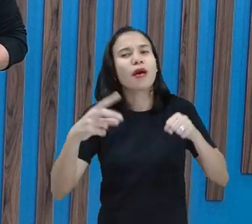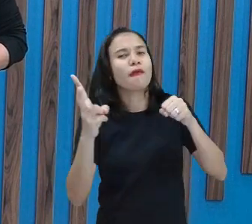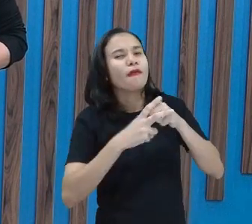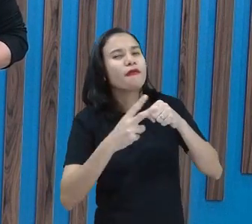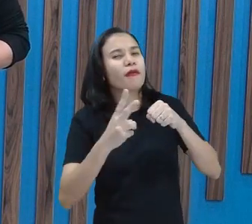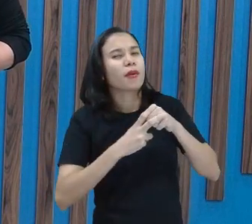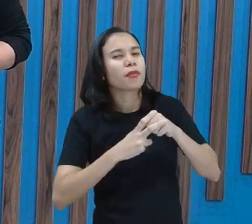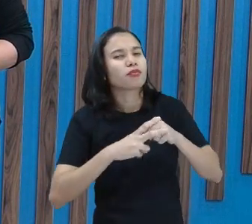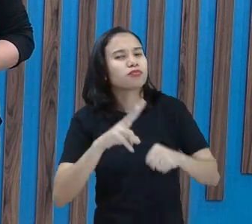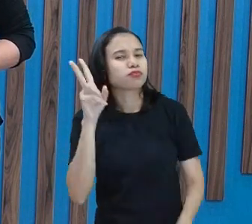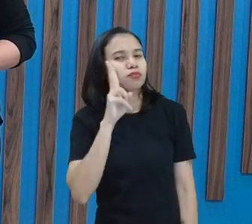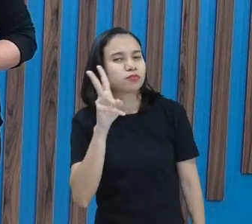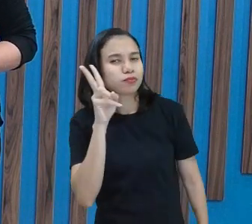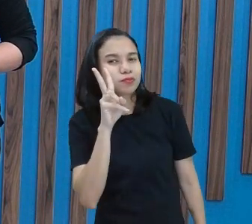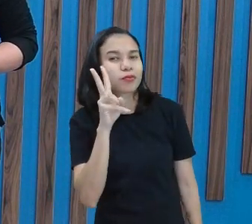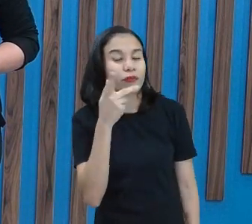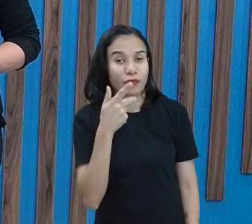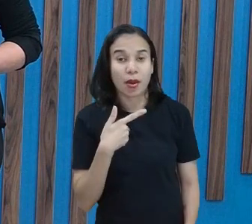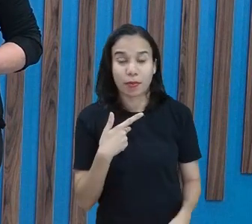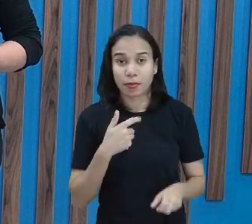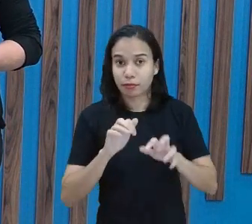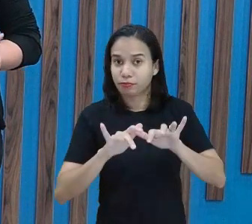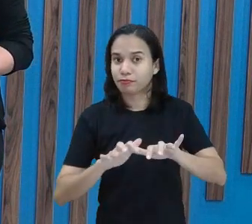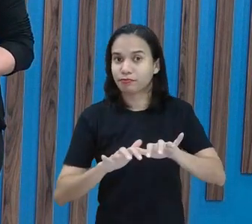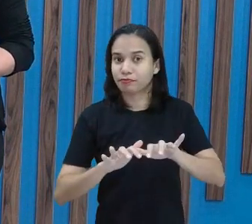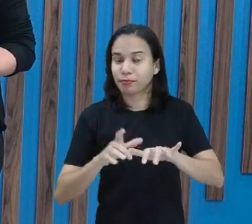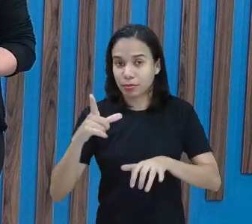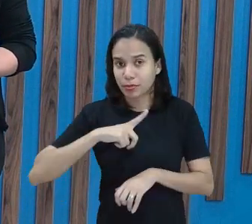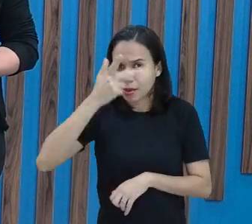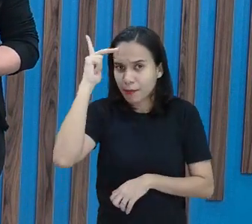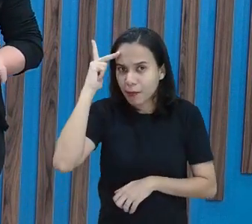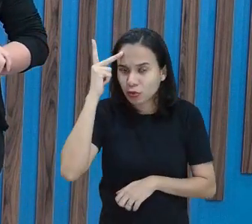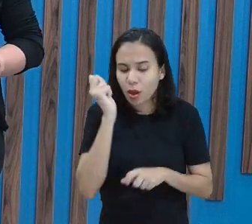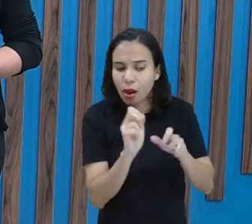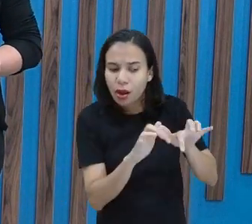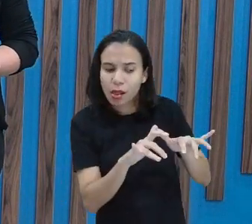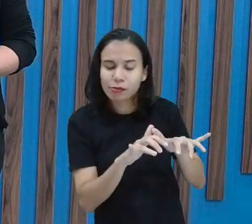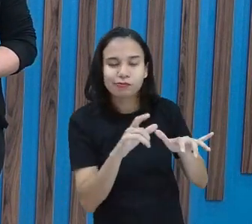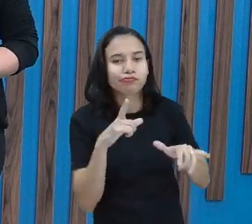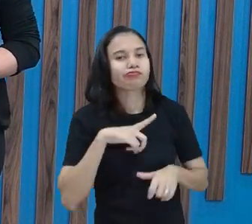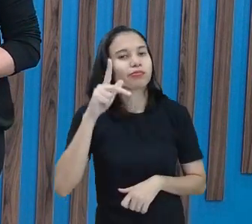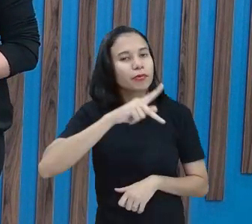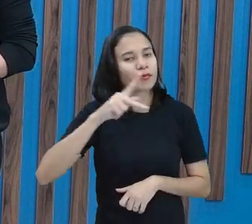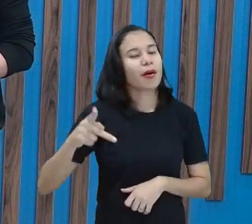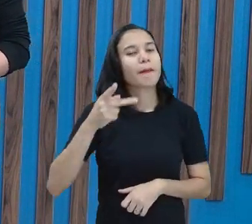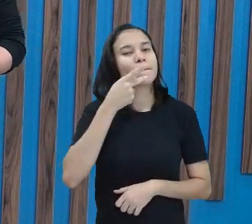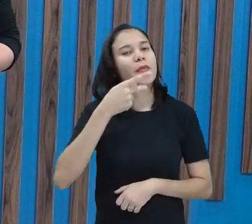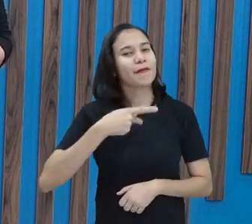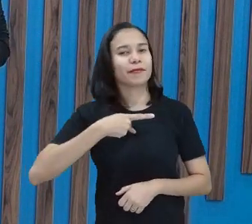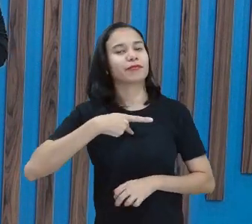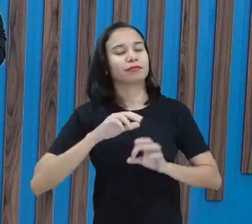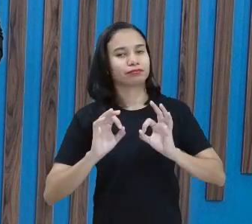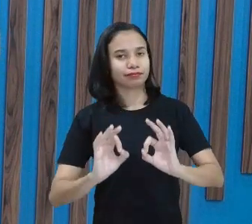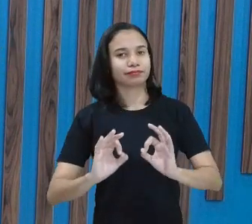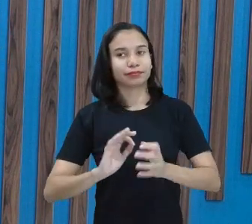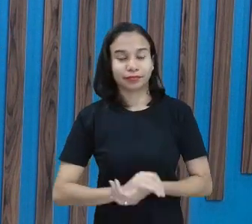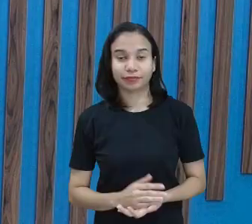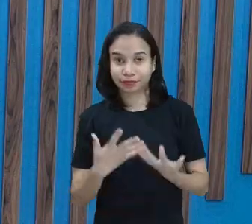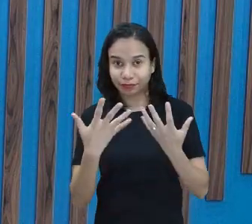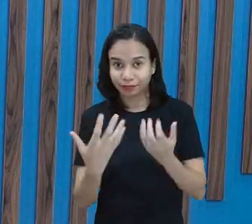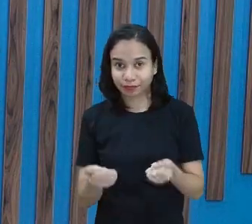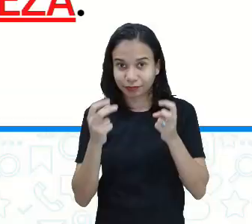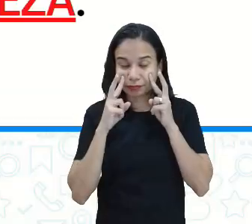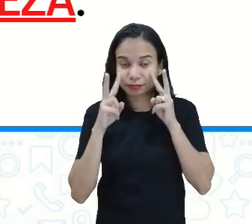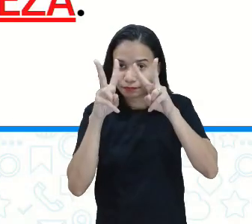Quem aí lembra o que é verbo? Fala para mim no chat. Será que já tem alguém no chat? Se tiver, professora Sandra, me fala, tá? Vamos